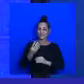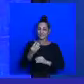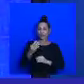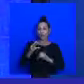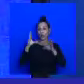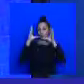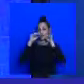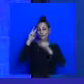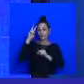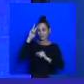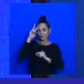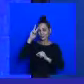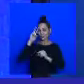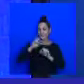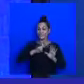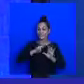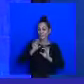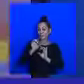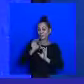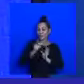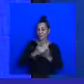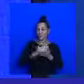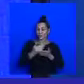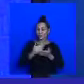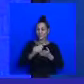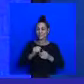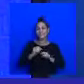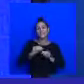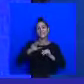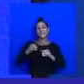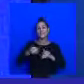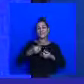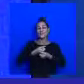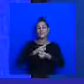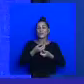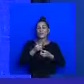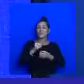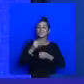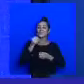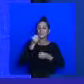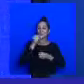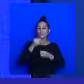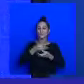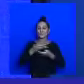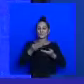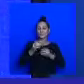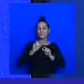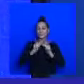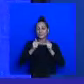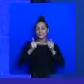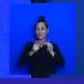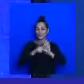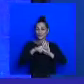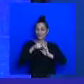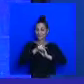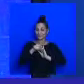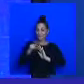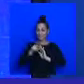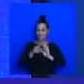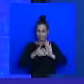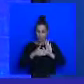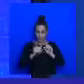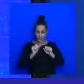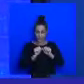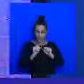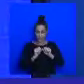de segunda-feira, semana só começando, e a gente deseja uma semana de sorte para você. Você fez a sua aposta?